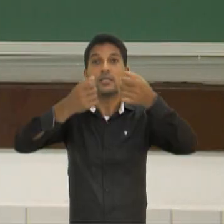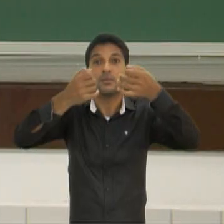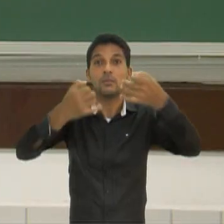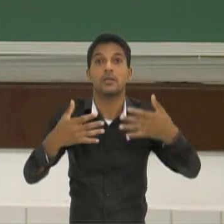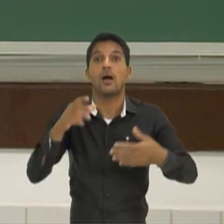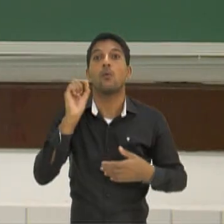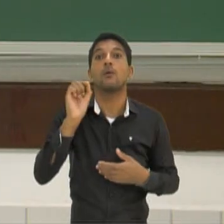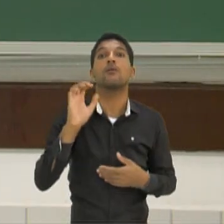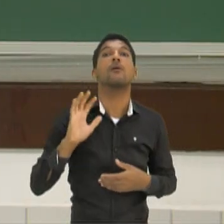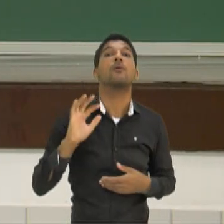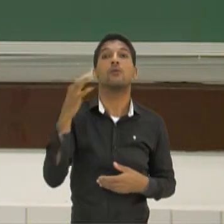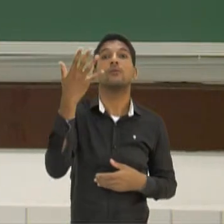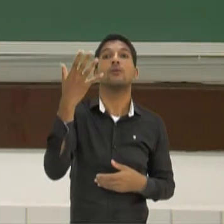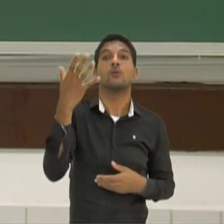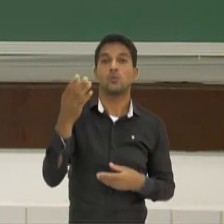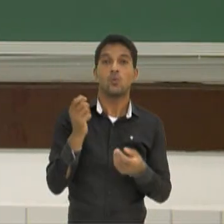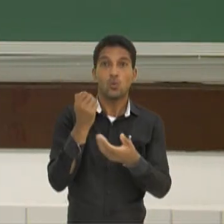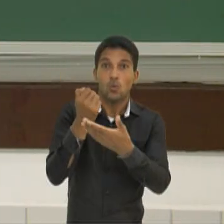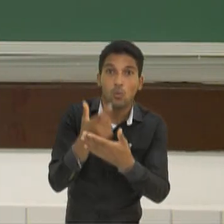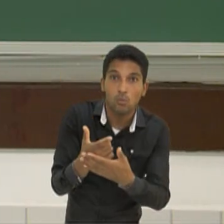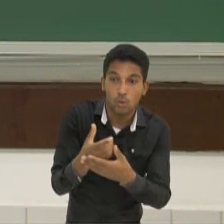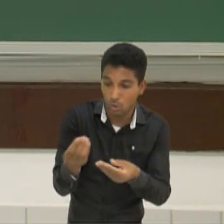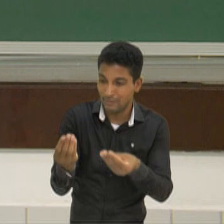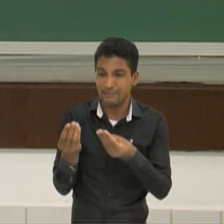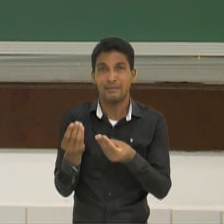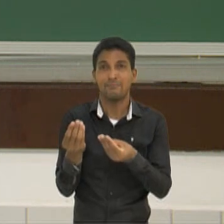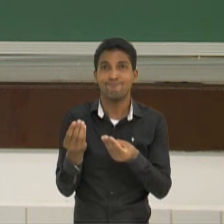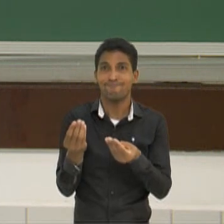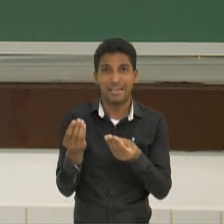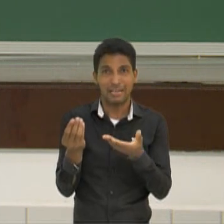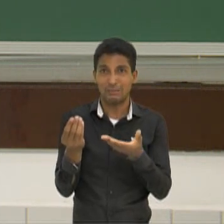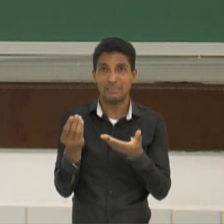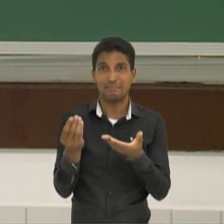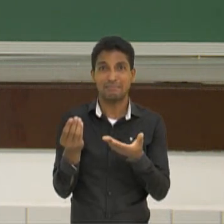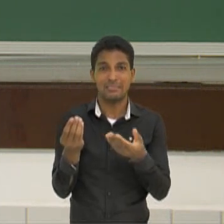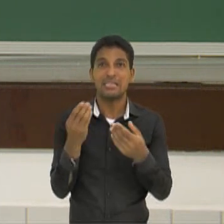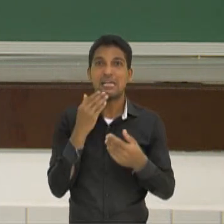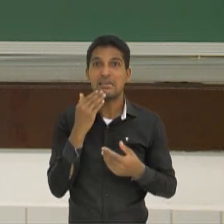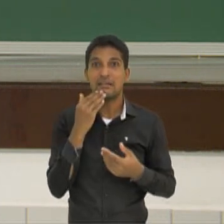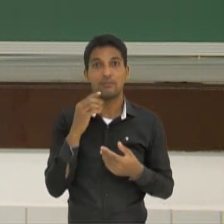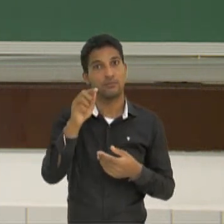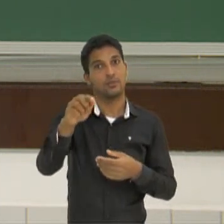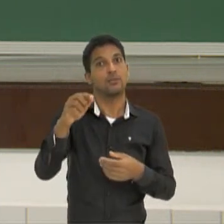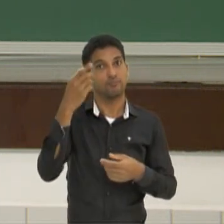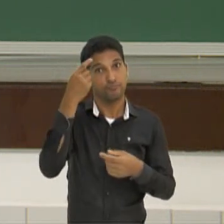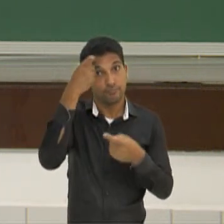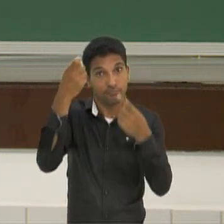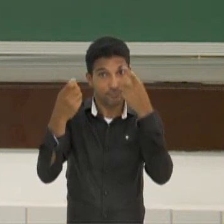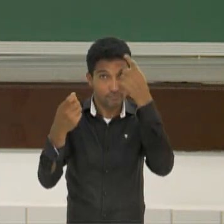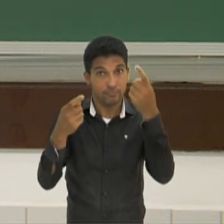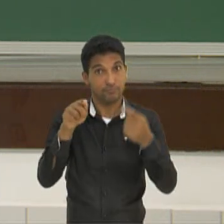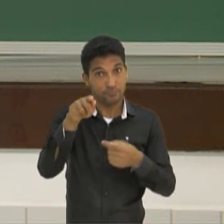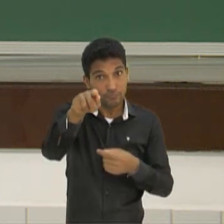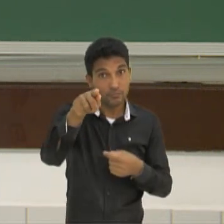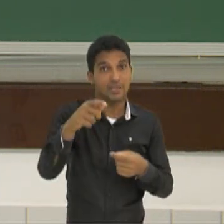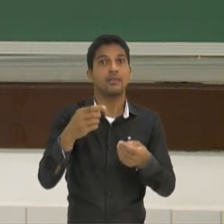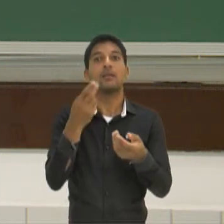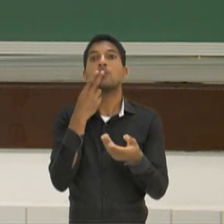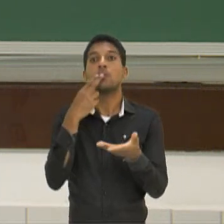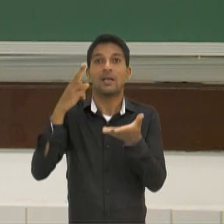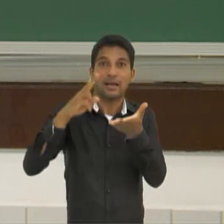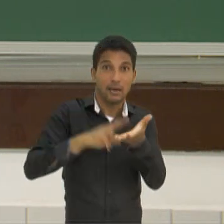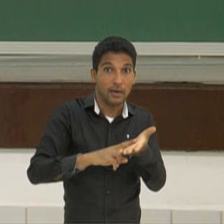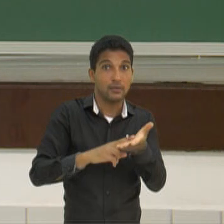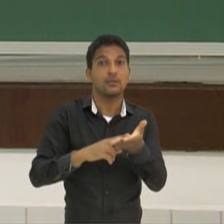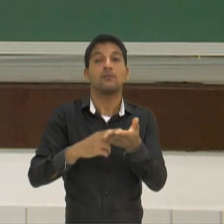poder ter essa prática de como que produz uma carta de reclamação, ok? Então estão aqui, né, os